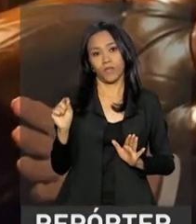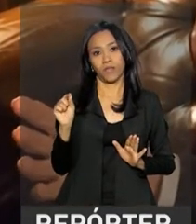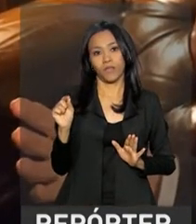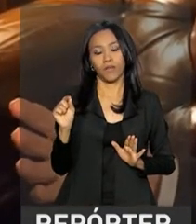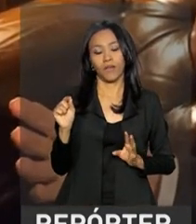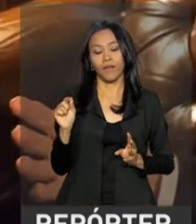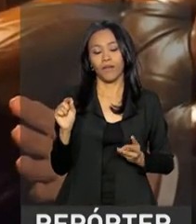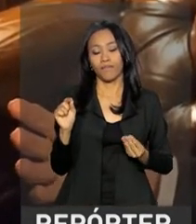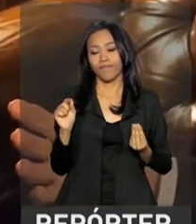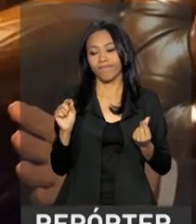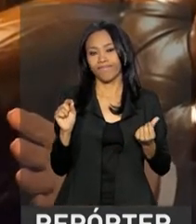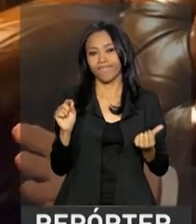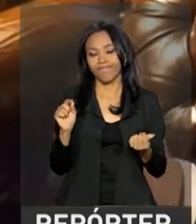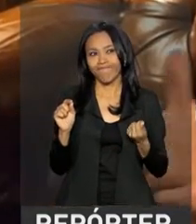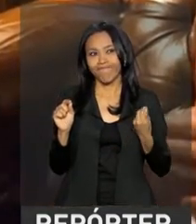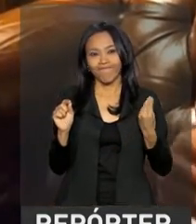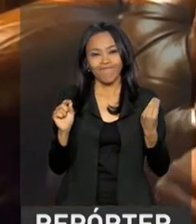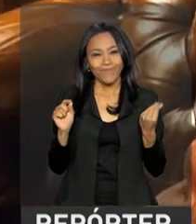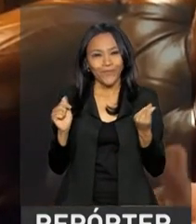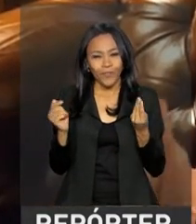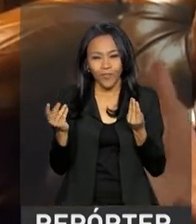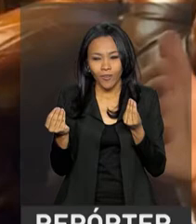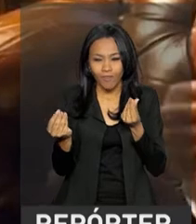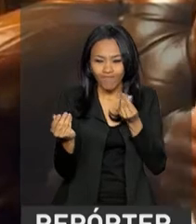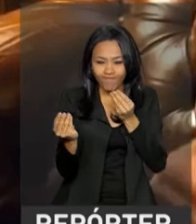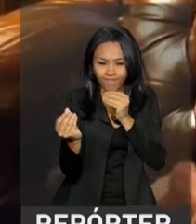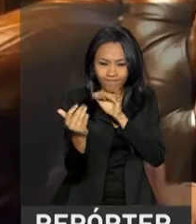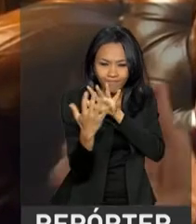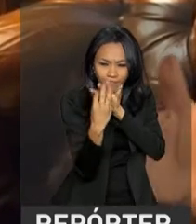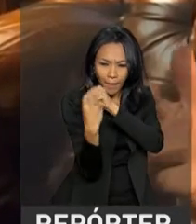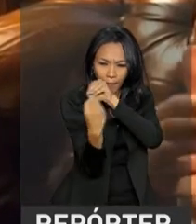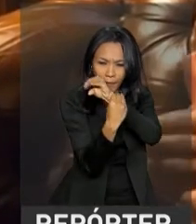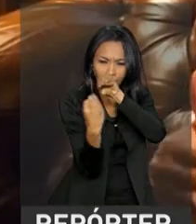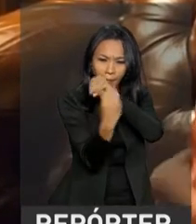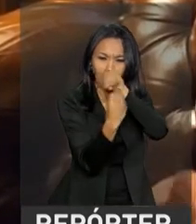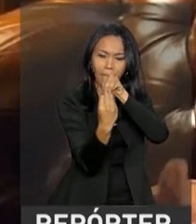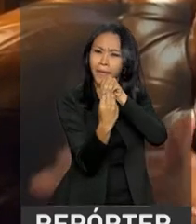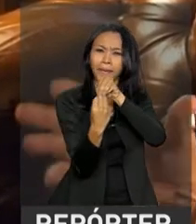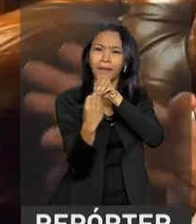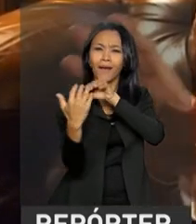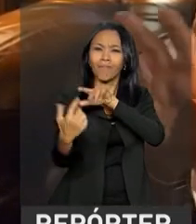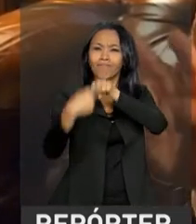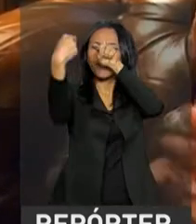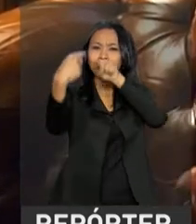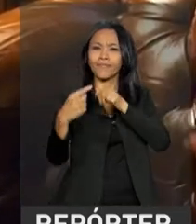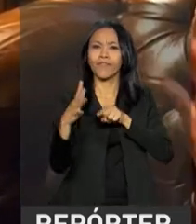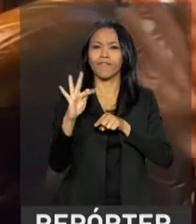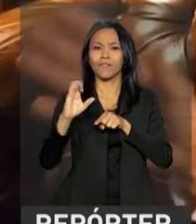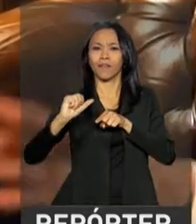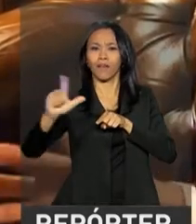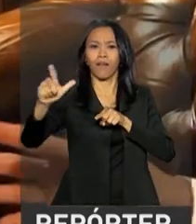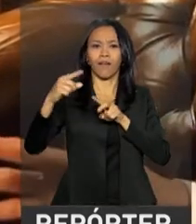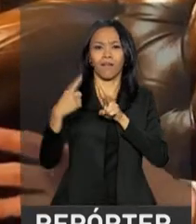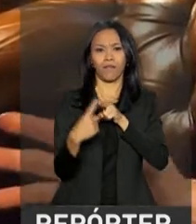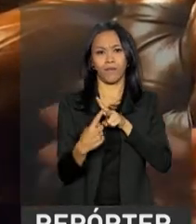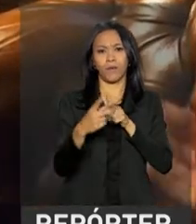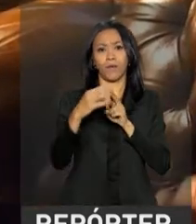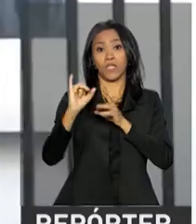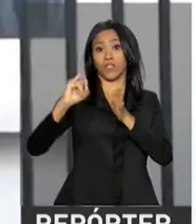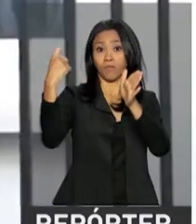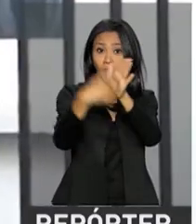maior entrosamento não só do ponto de vista fiscal tributário mas principalmente tiros